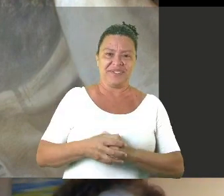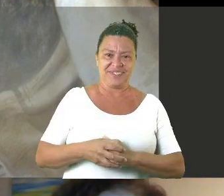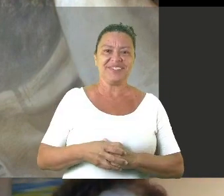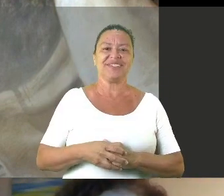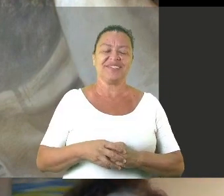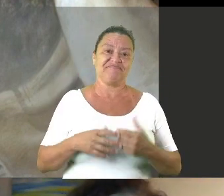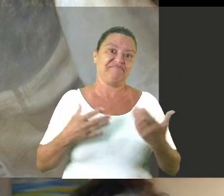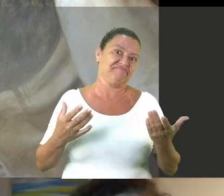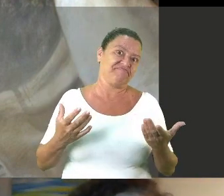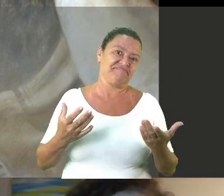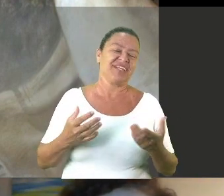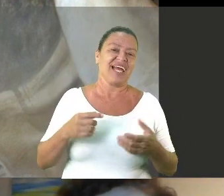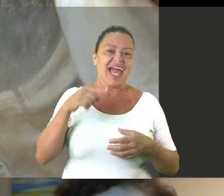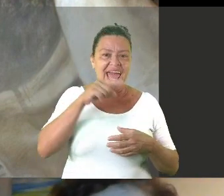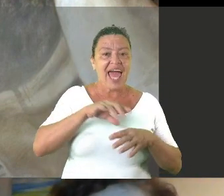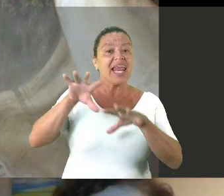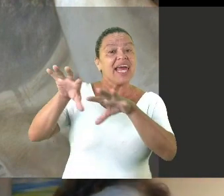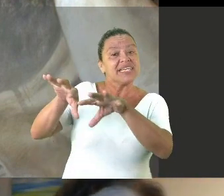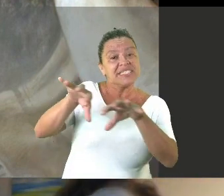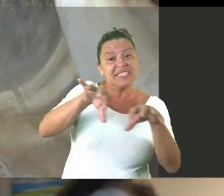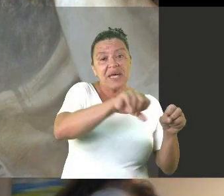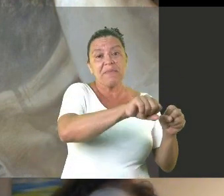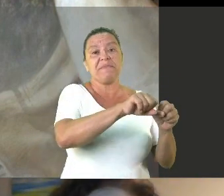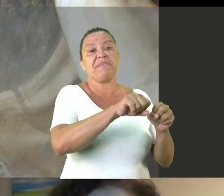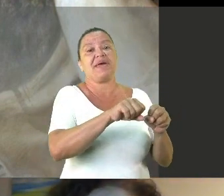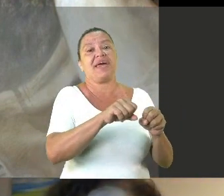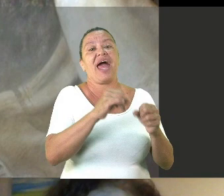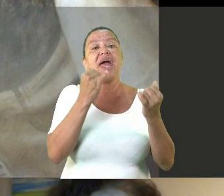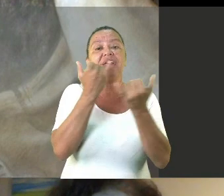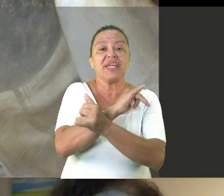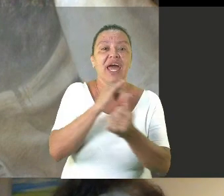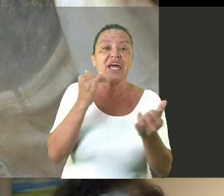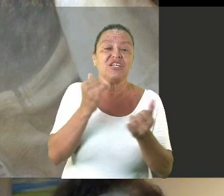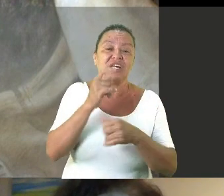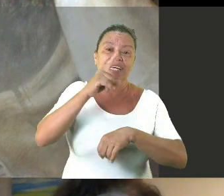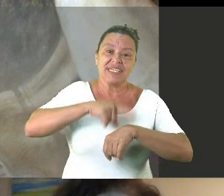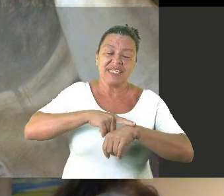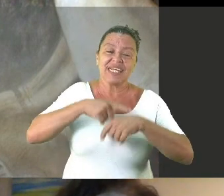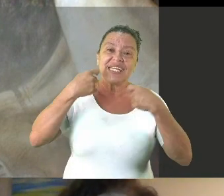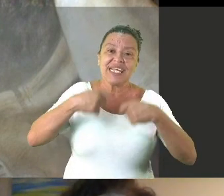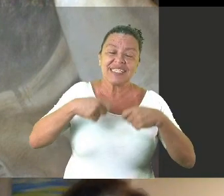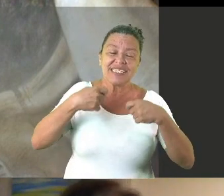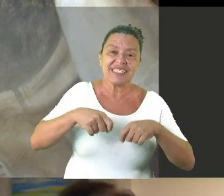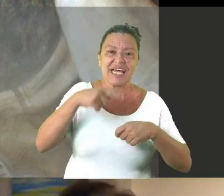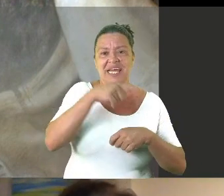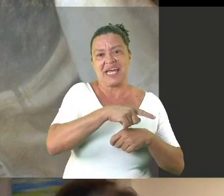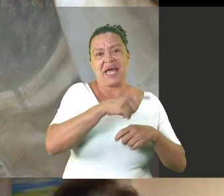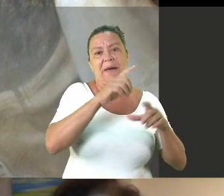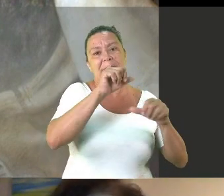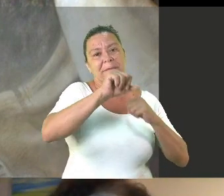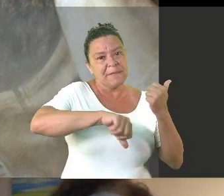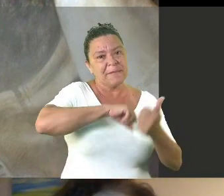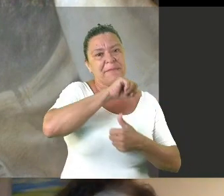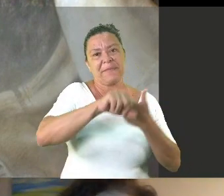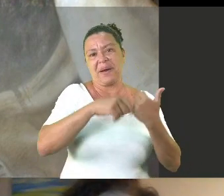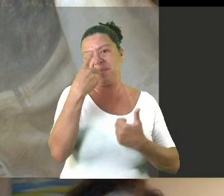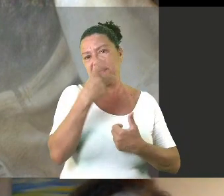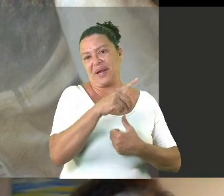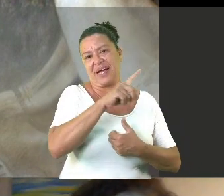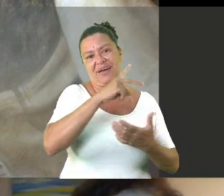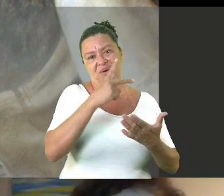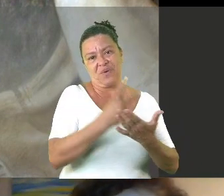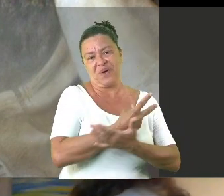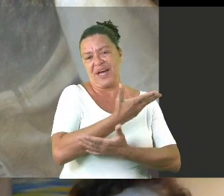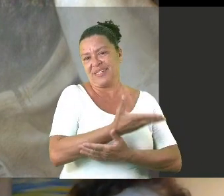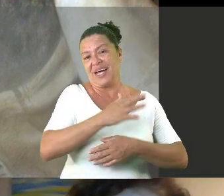ou seja, que ela receberia a energia necessária para transformar aquilo que